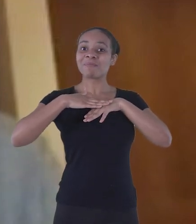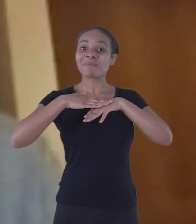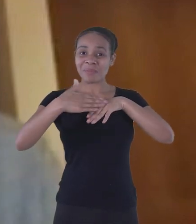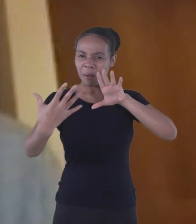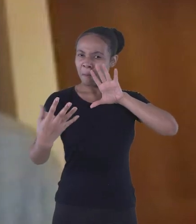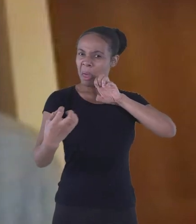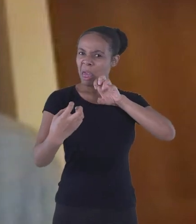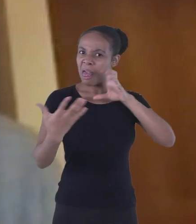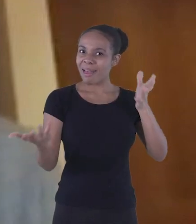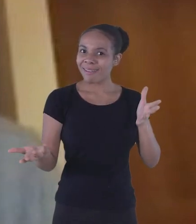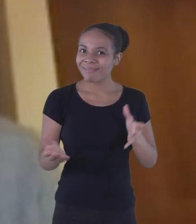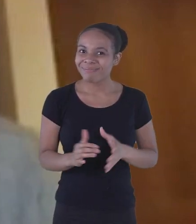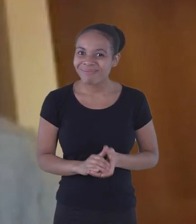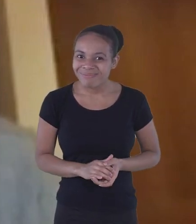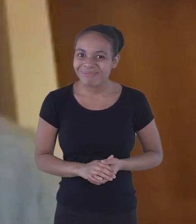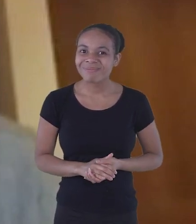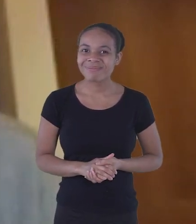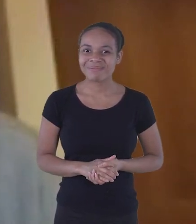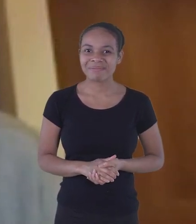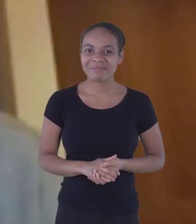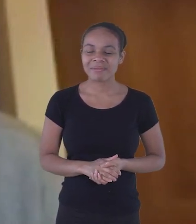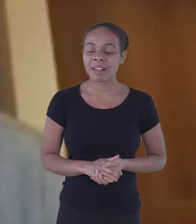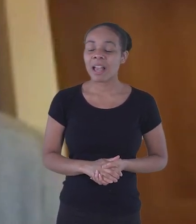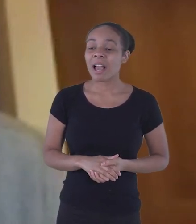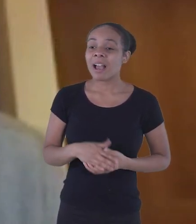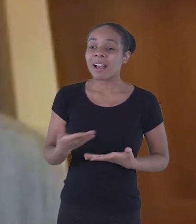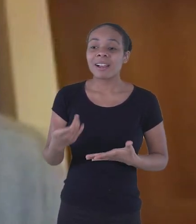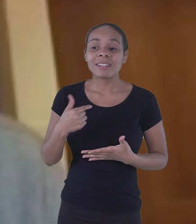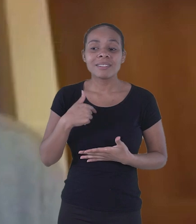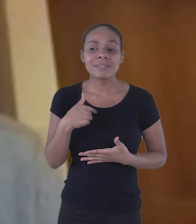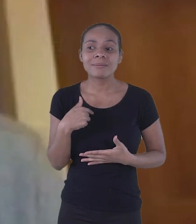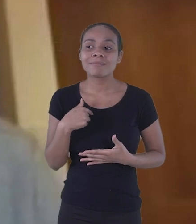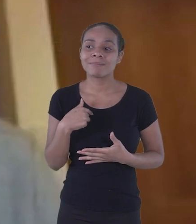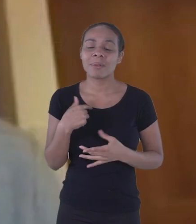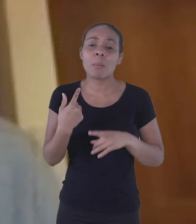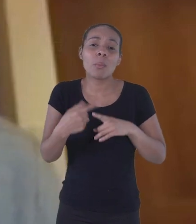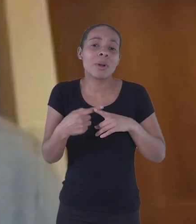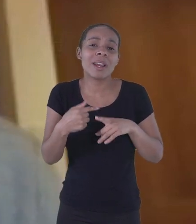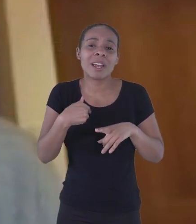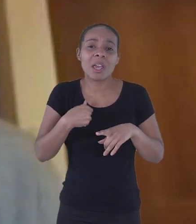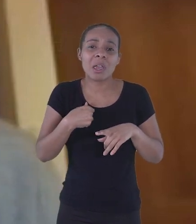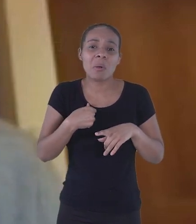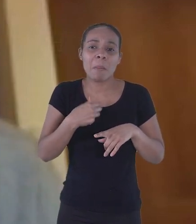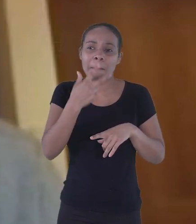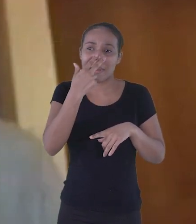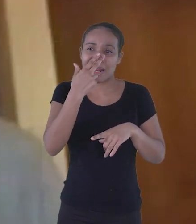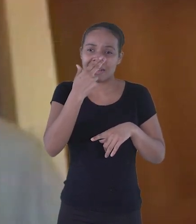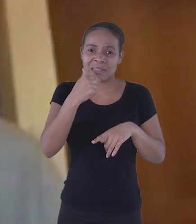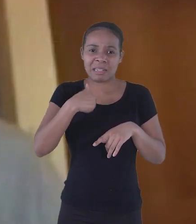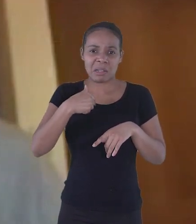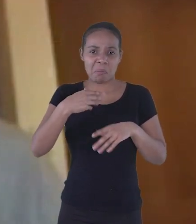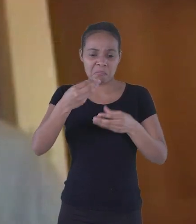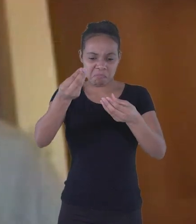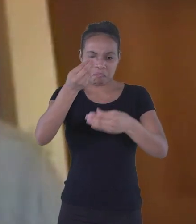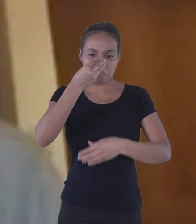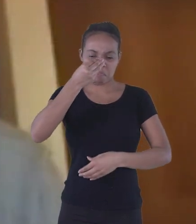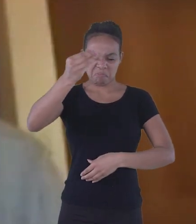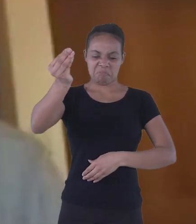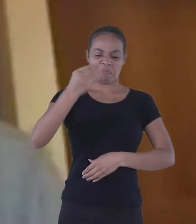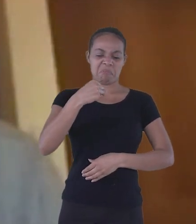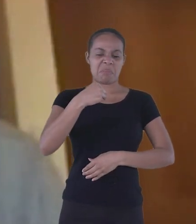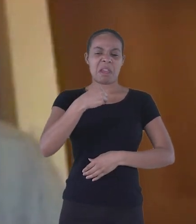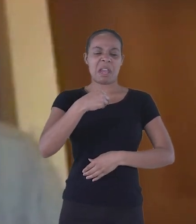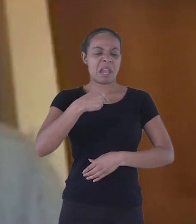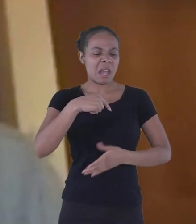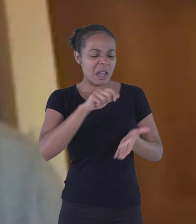como foi com os outros livros também, porque eu me desmereço demais como escritor. Na hora que eu escrevo, eu falo, não